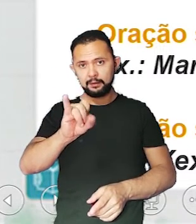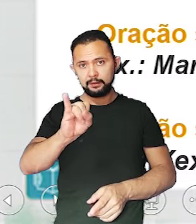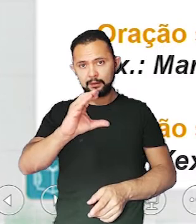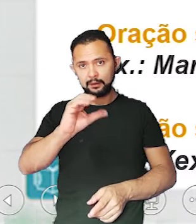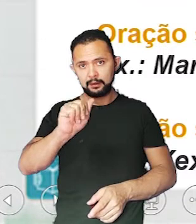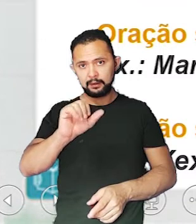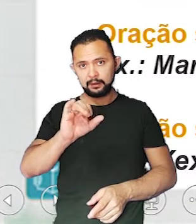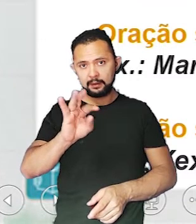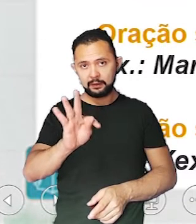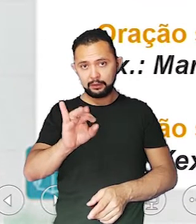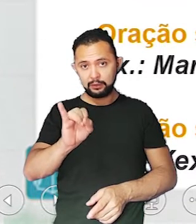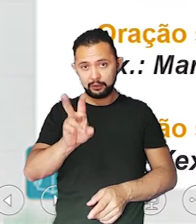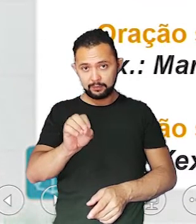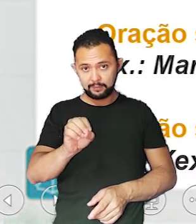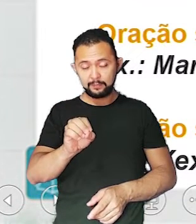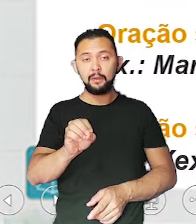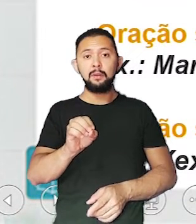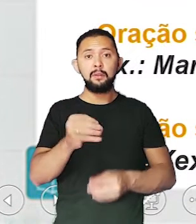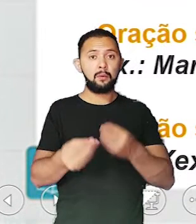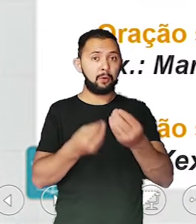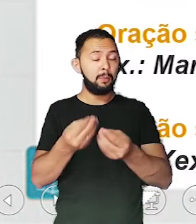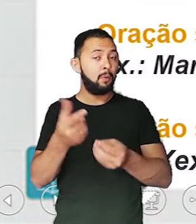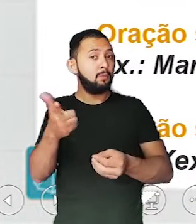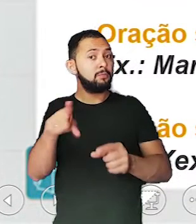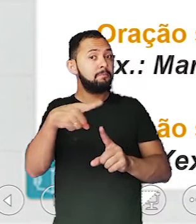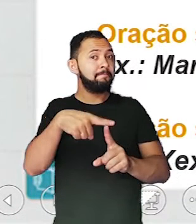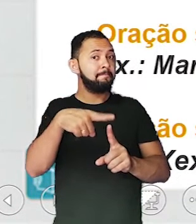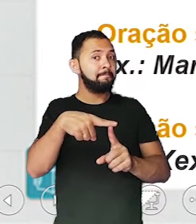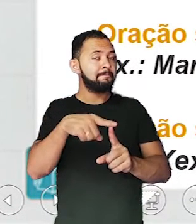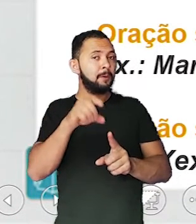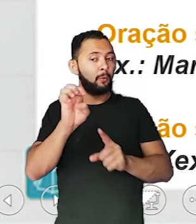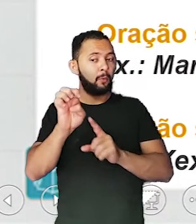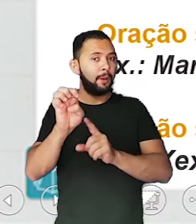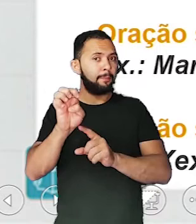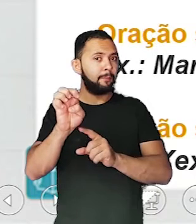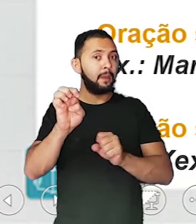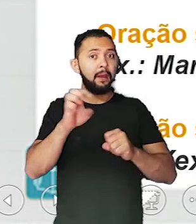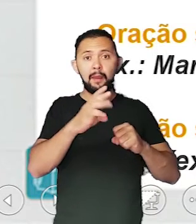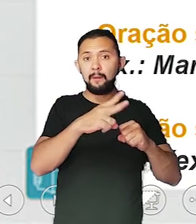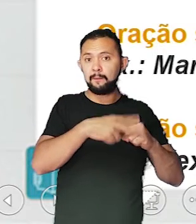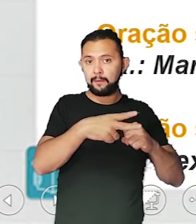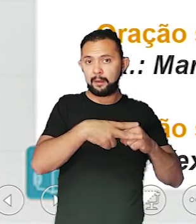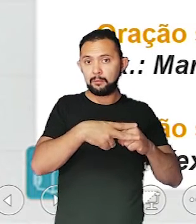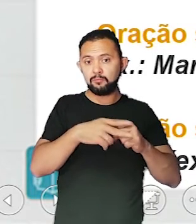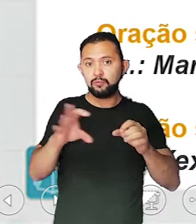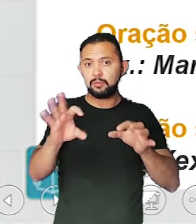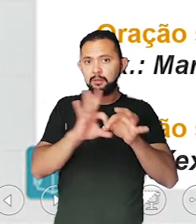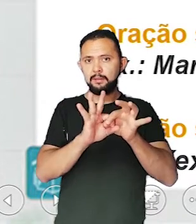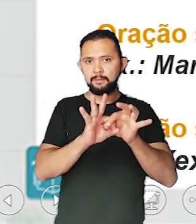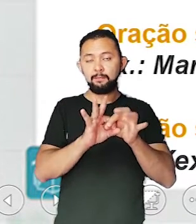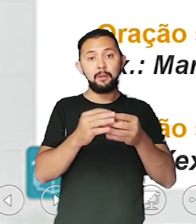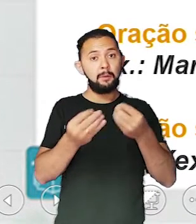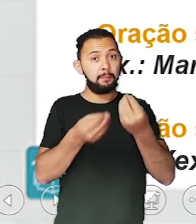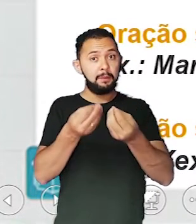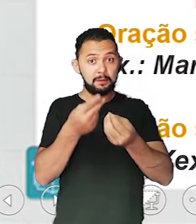e atenção, verbo de ligação. Se acostumem com esse é aí, que é um verbo de ligação. Nosso maior desejo é. Então,